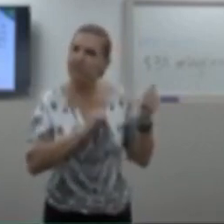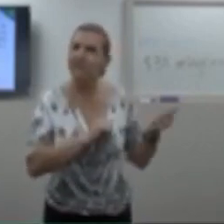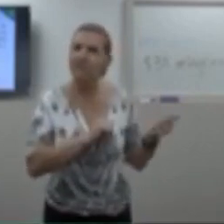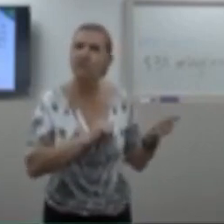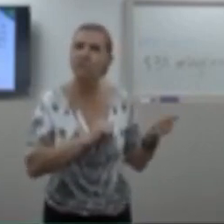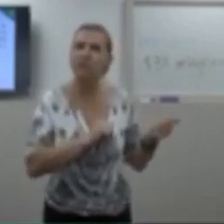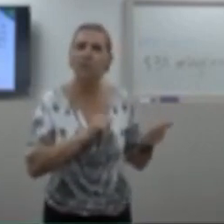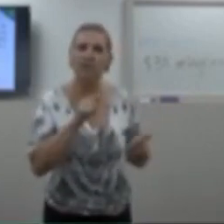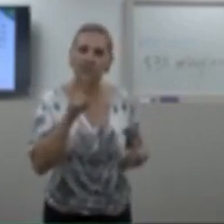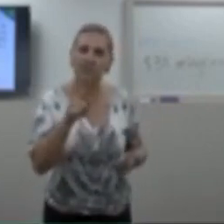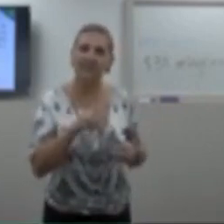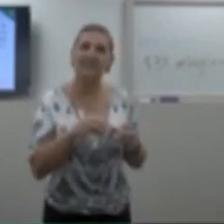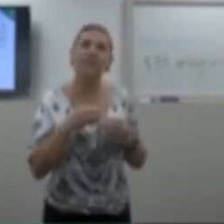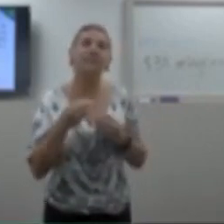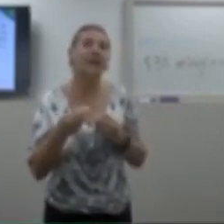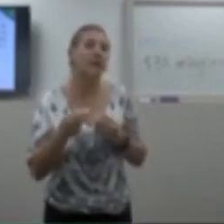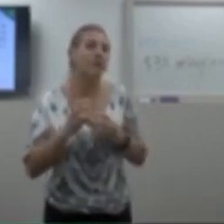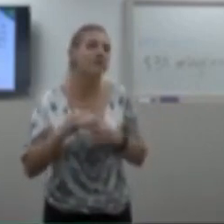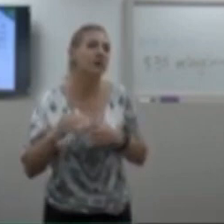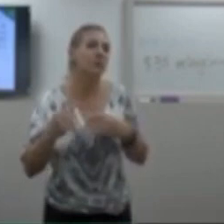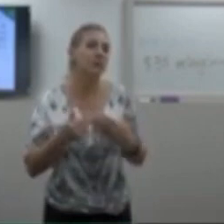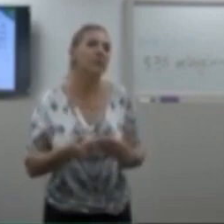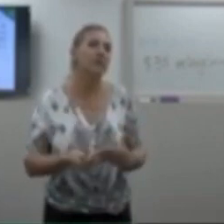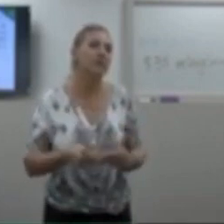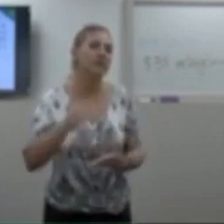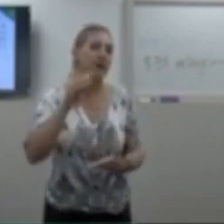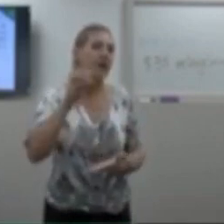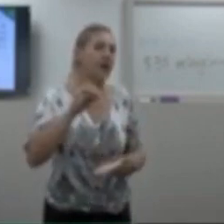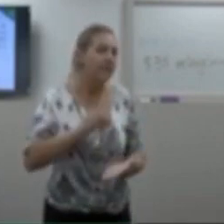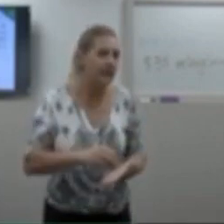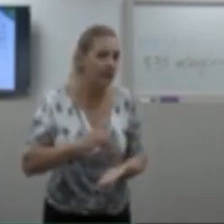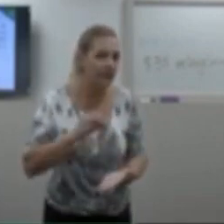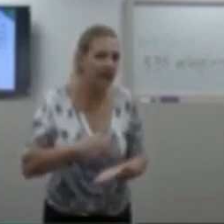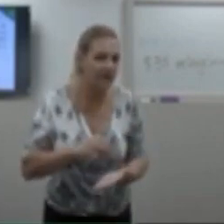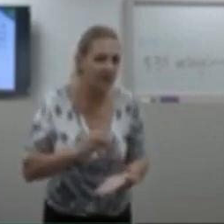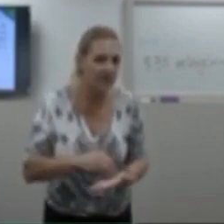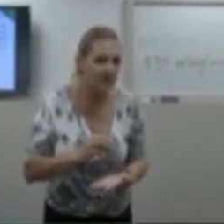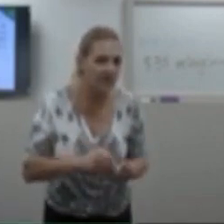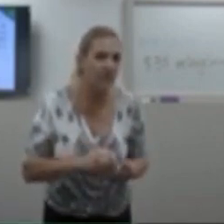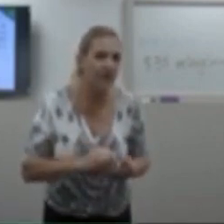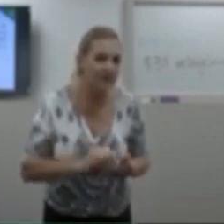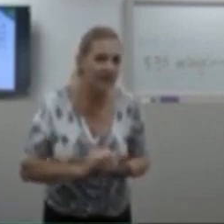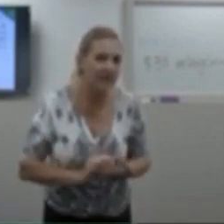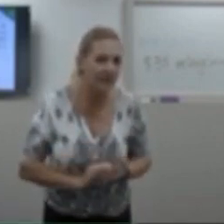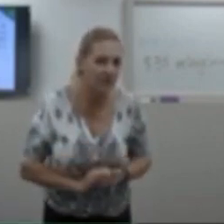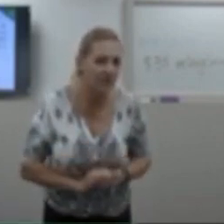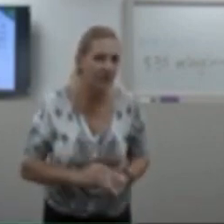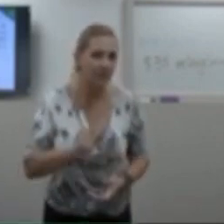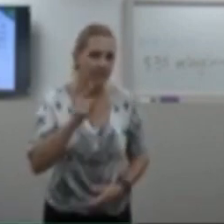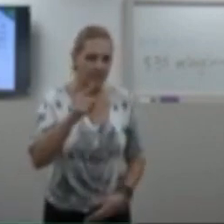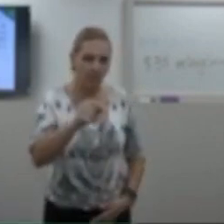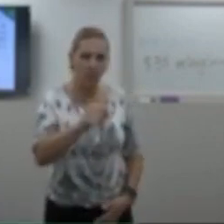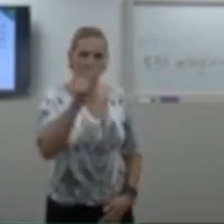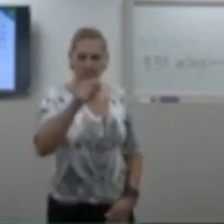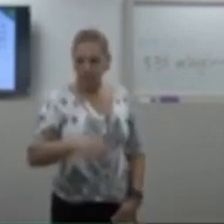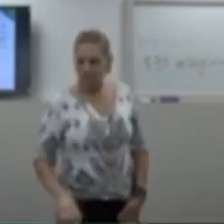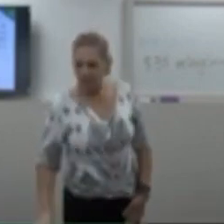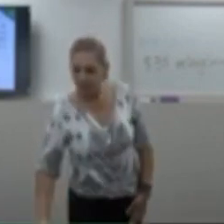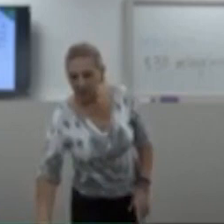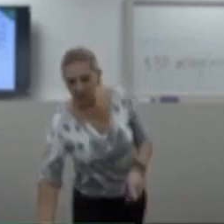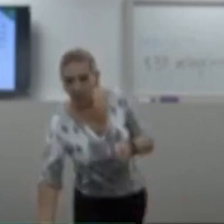temos condições de fazer esse tipo de coisa. Vocês não têm noção do que pode acontecer. Não vai sozinho desenvolver a receita na cozinha, tá